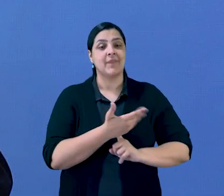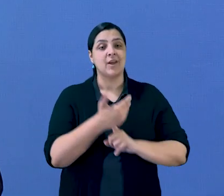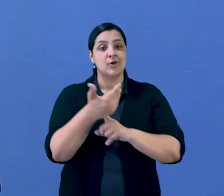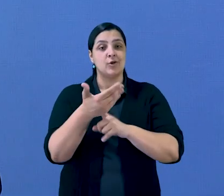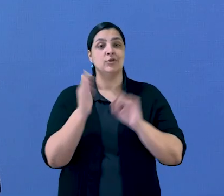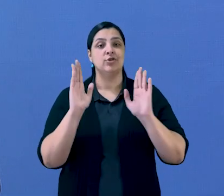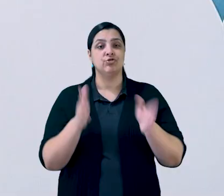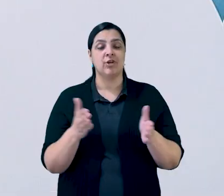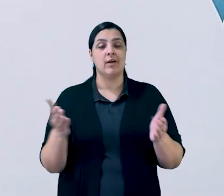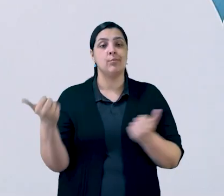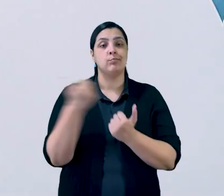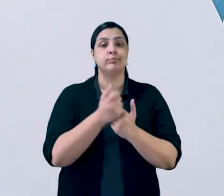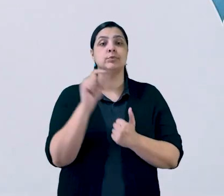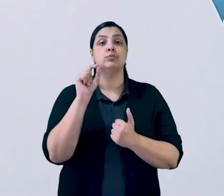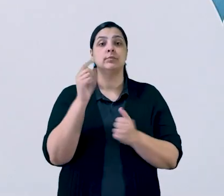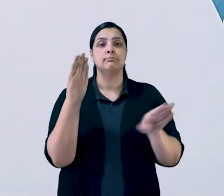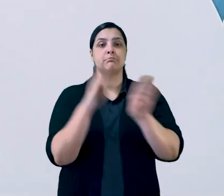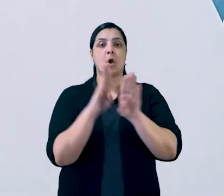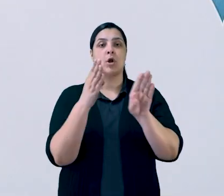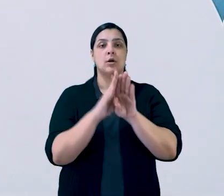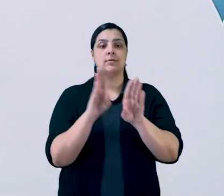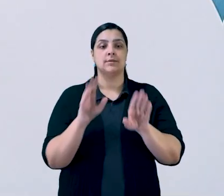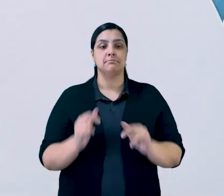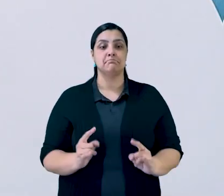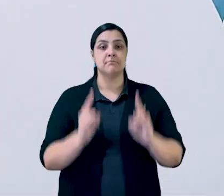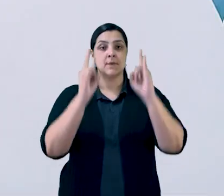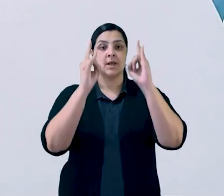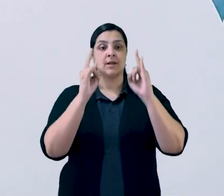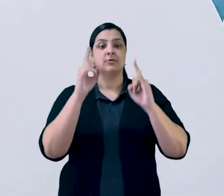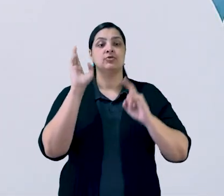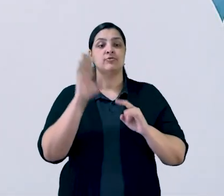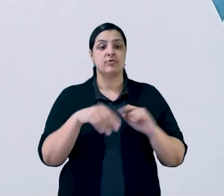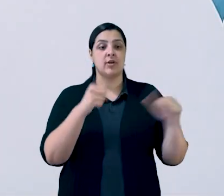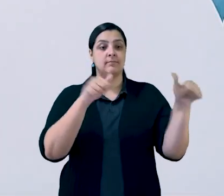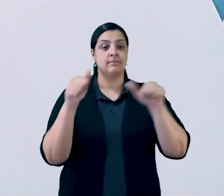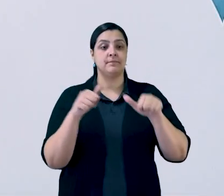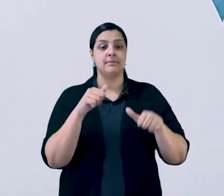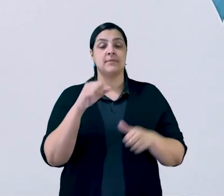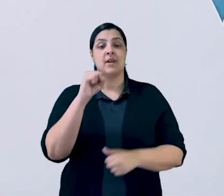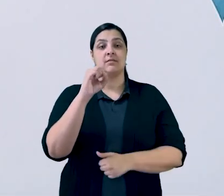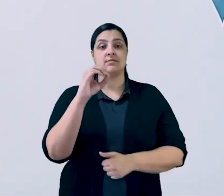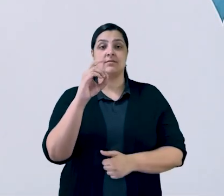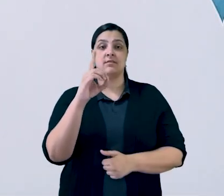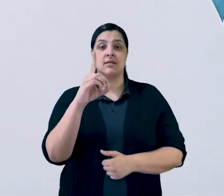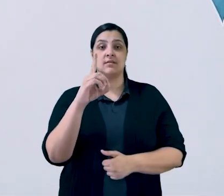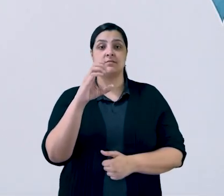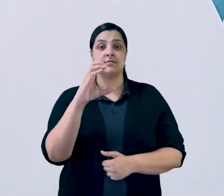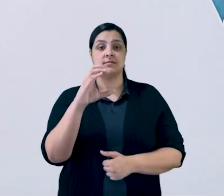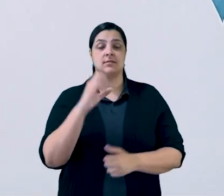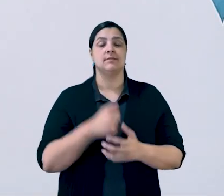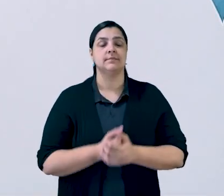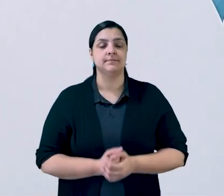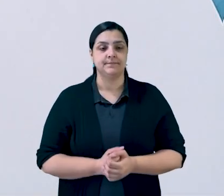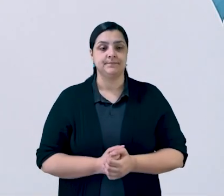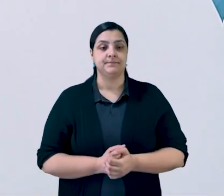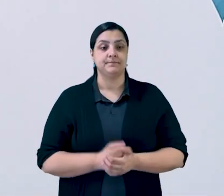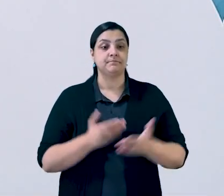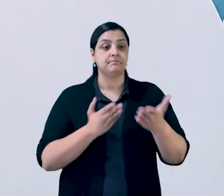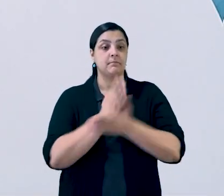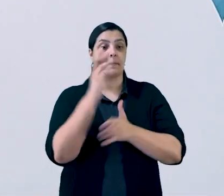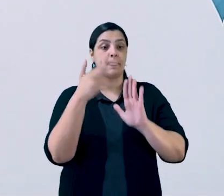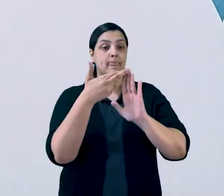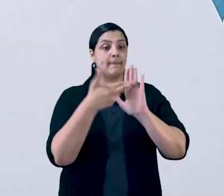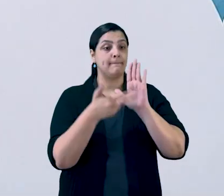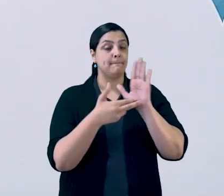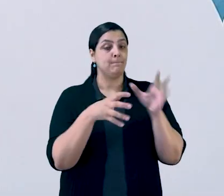às portarias de prédios. Essa questão foi avaliada em processo julgado pela Seção de Dissídios Coletivos. O colegiado validou